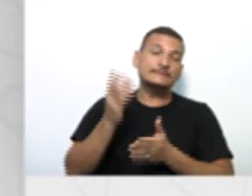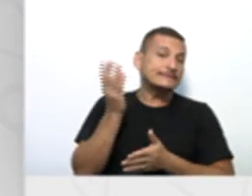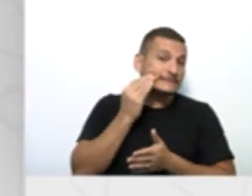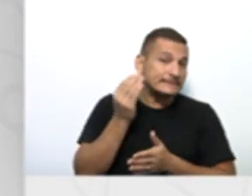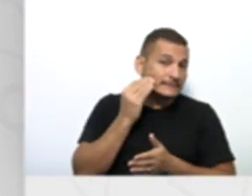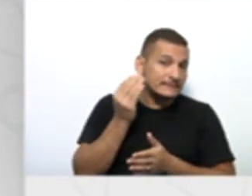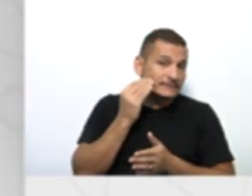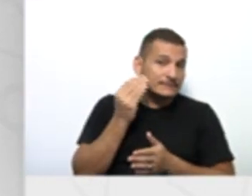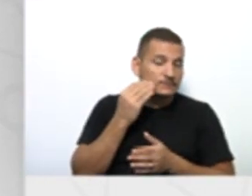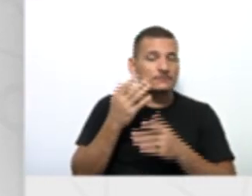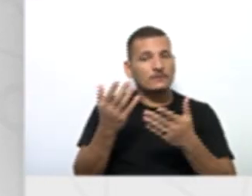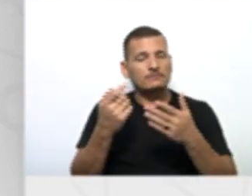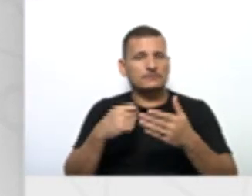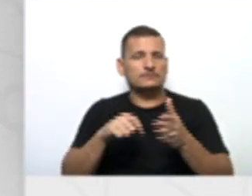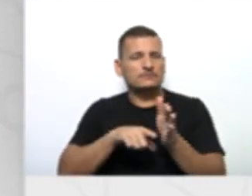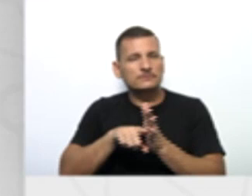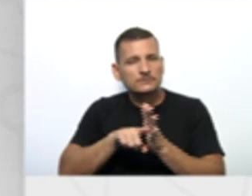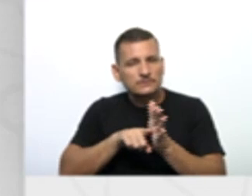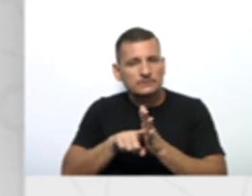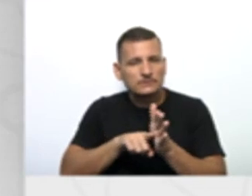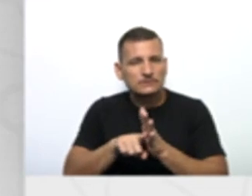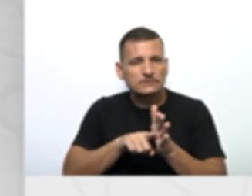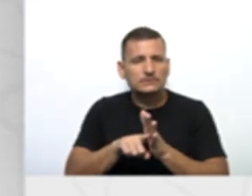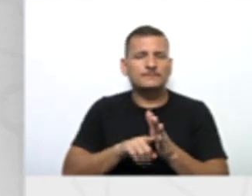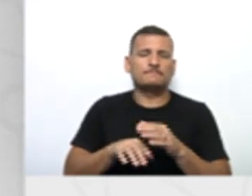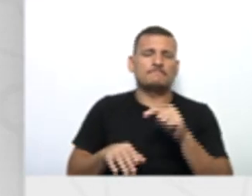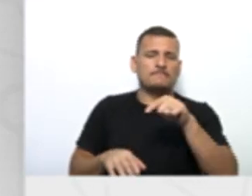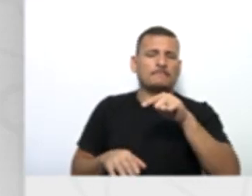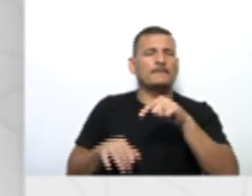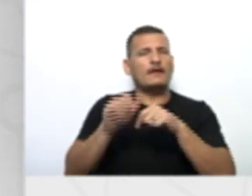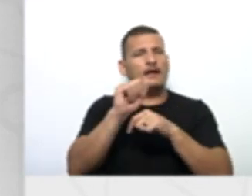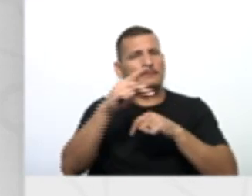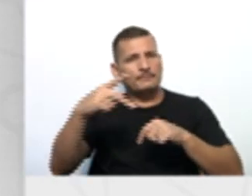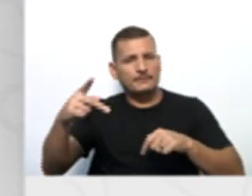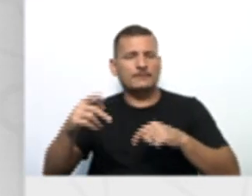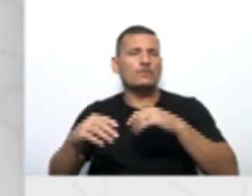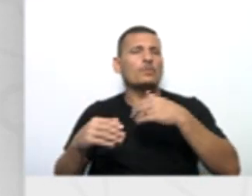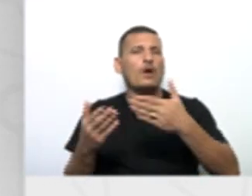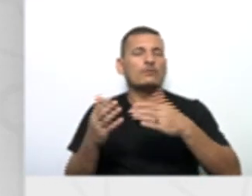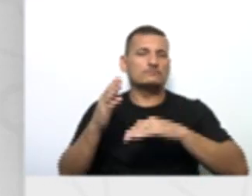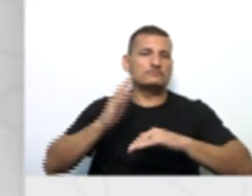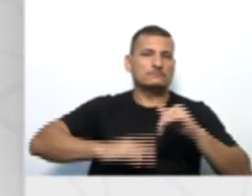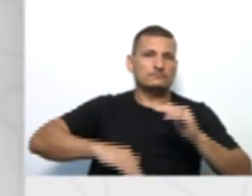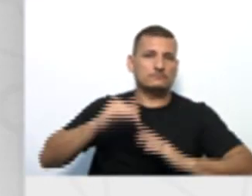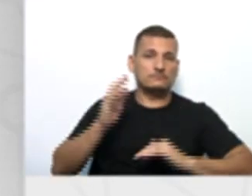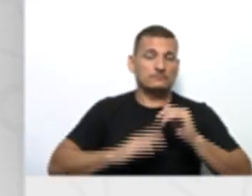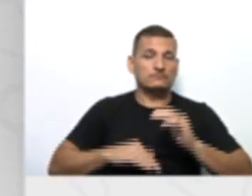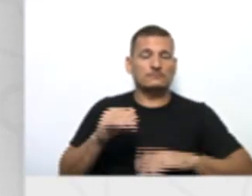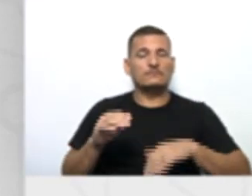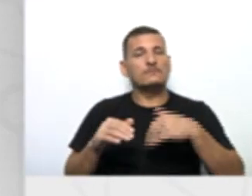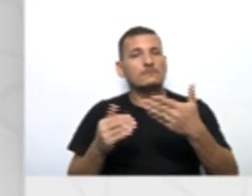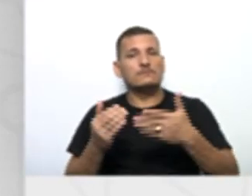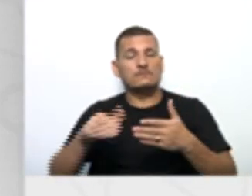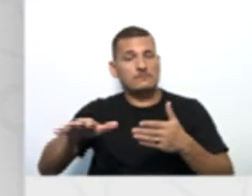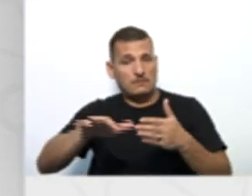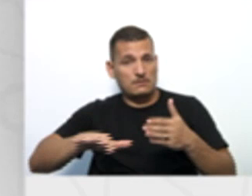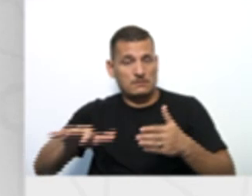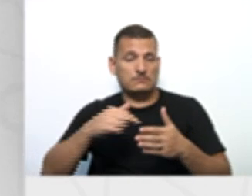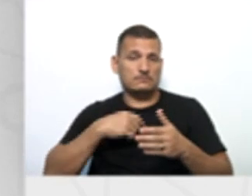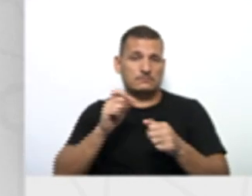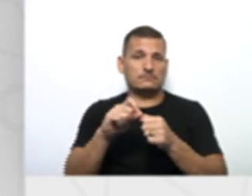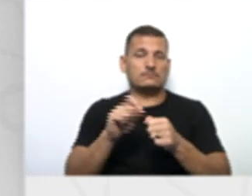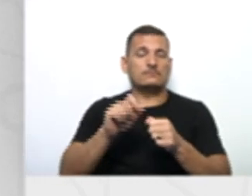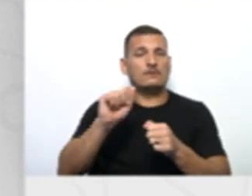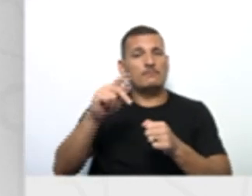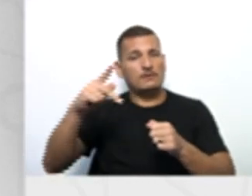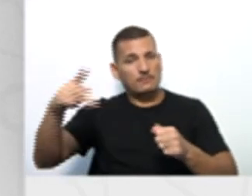eu preciso fazer uma pesquisa sobre ele. Para qual profissional que eu vou elaborar esse aplicativo, para que área que eu vou fazer esse aplicativo. E